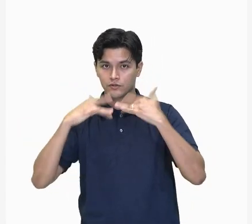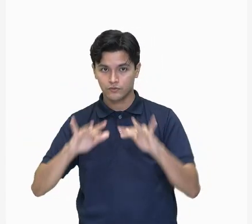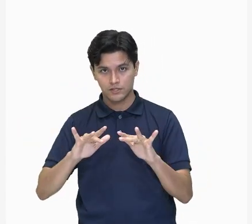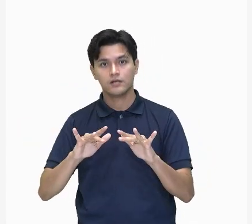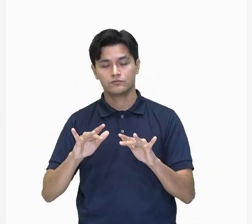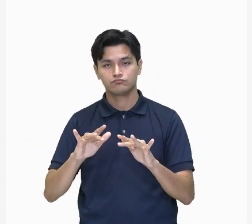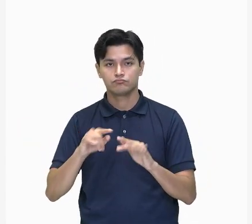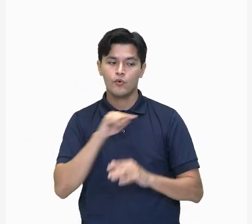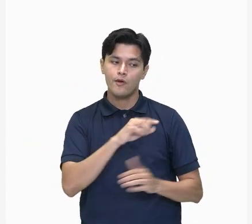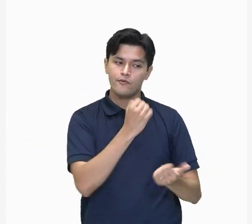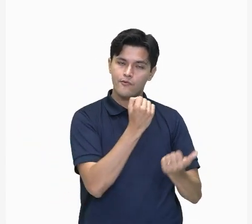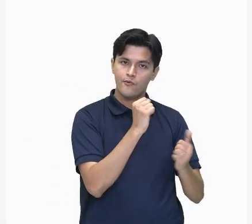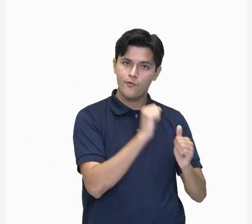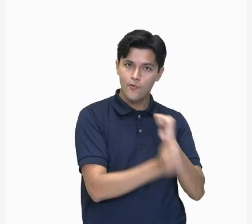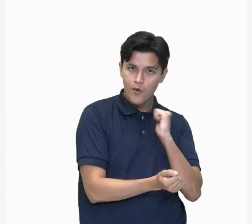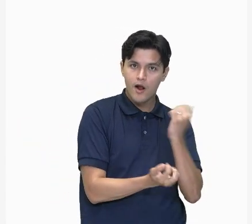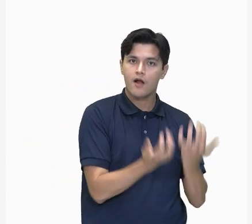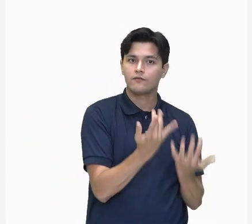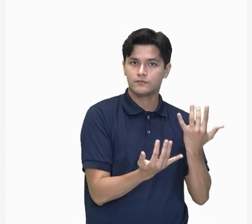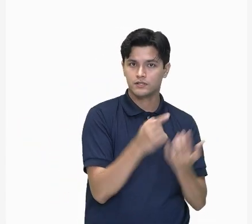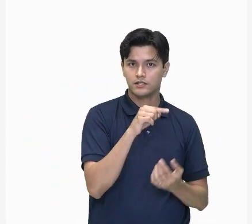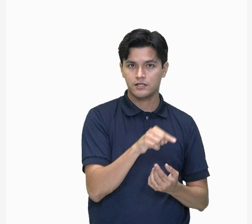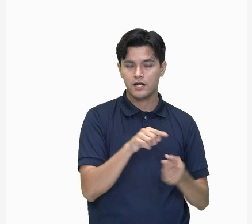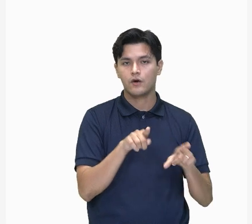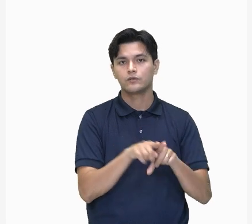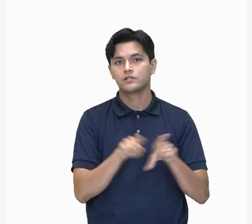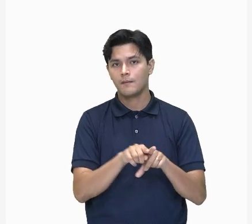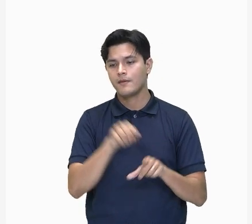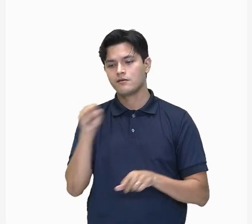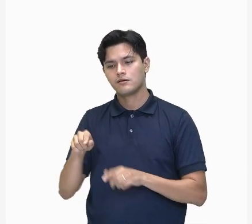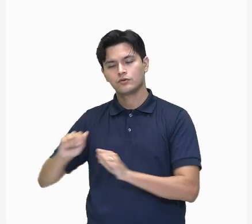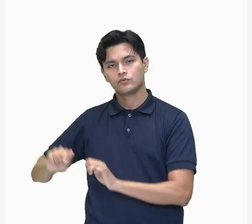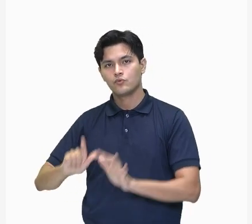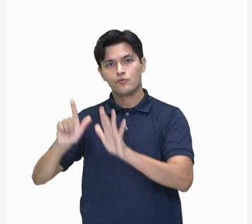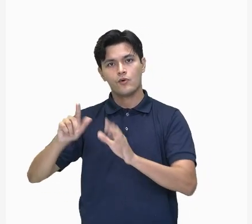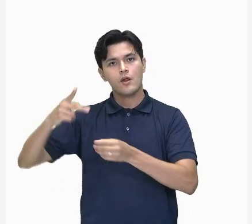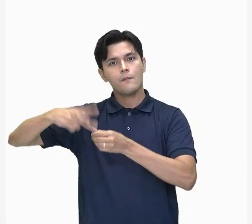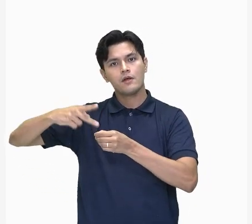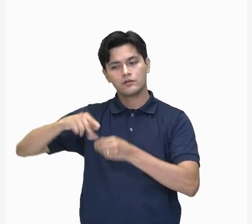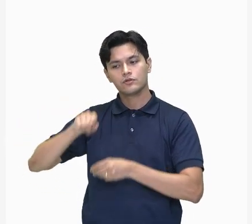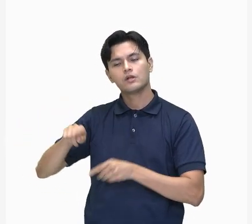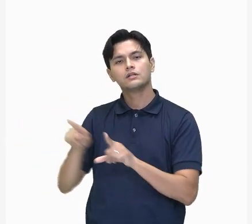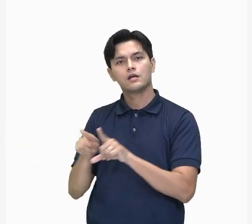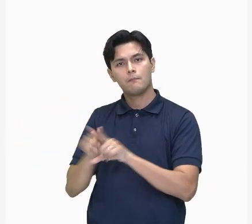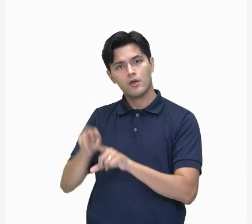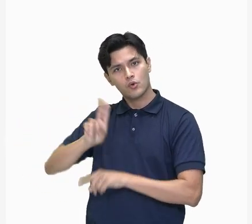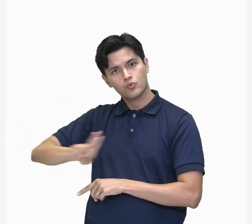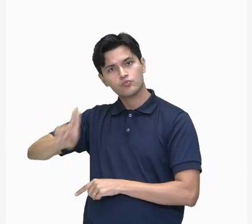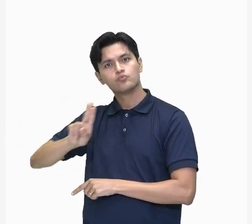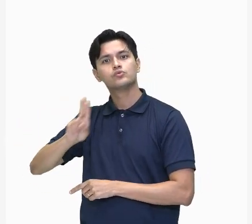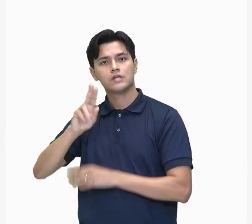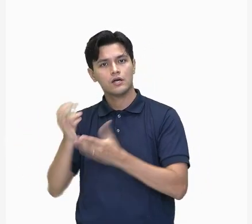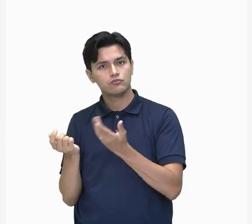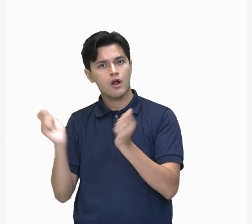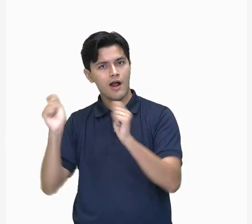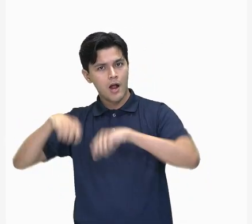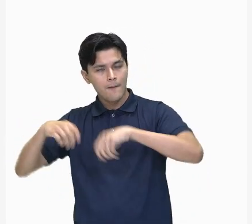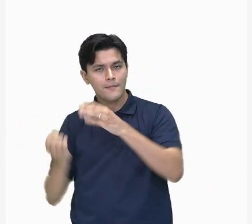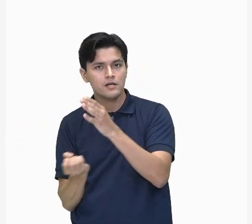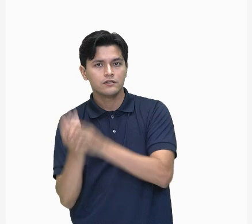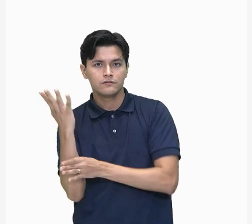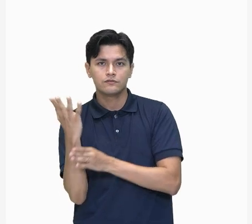mineral, os derivados do petróleo e o gás natural são utilizados como fontes de energia para geração em